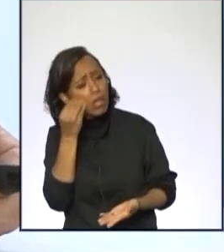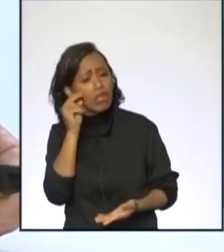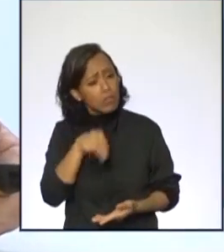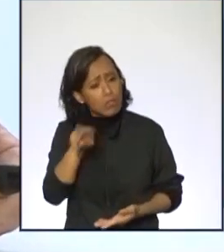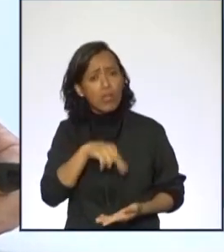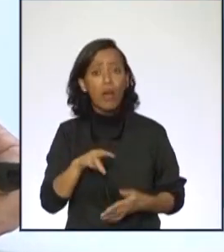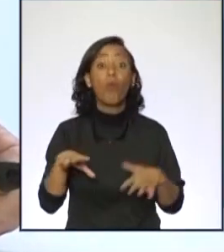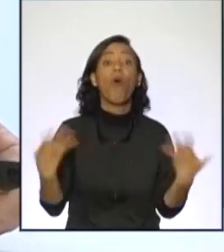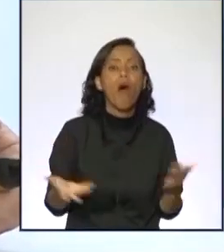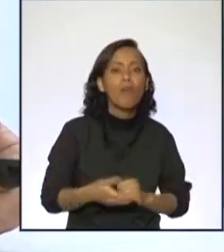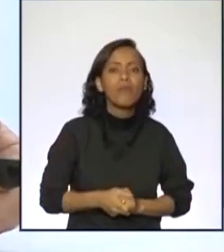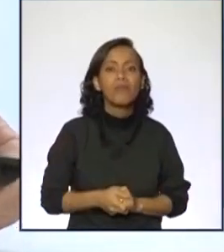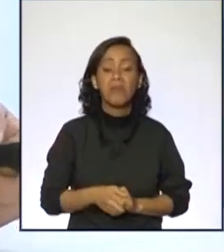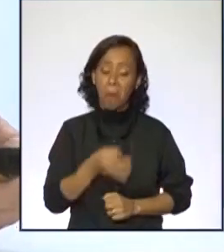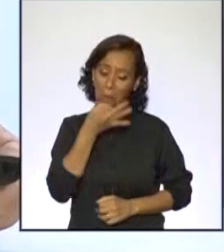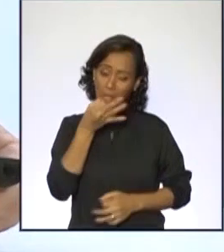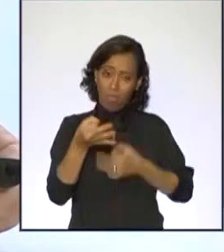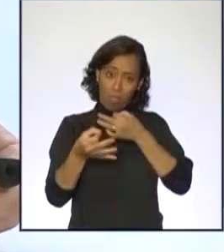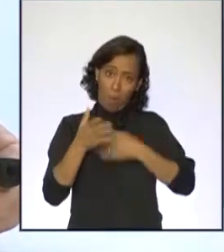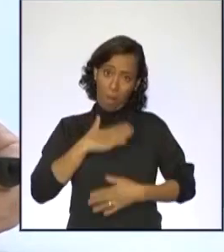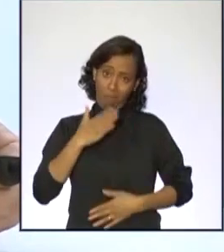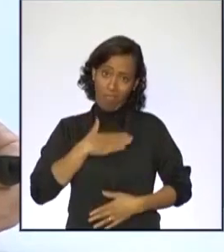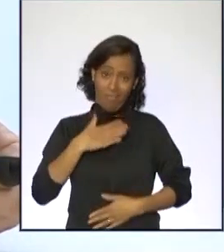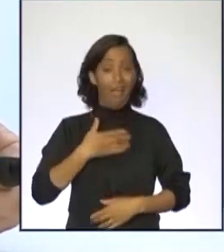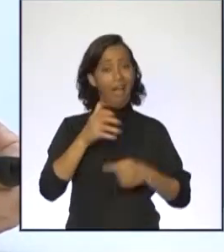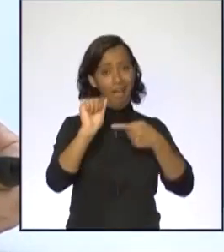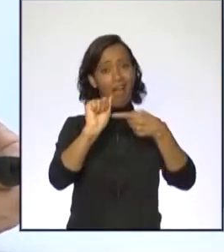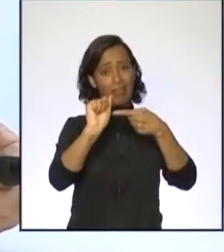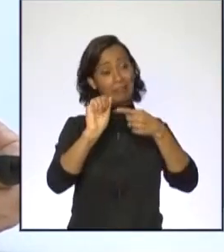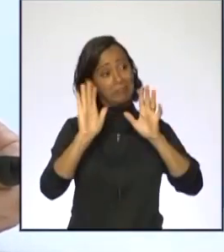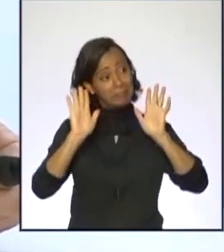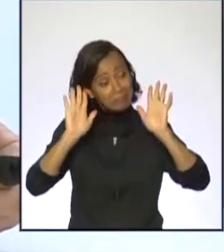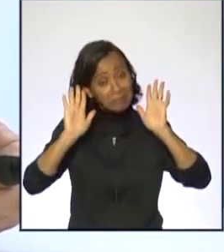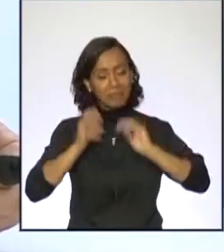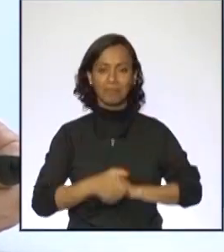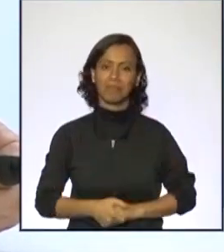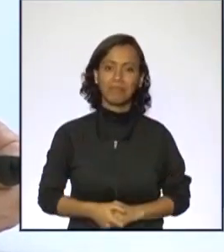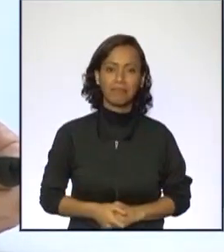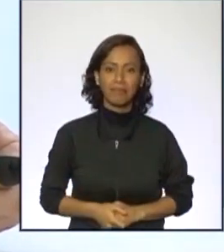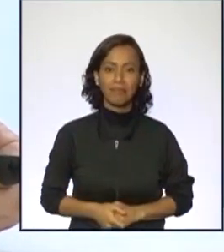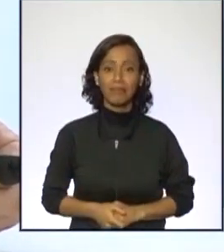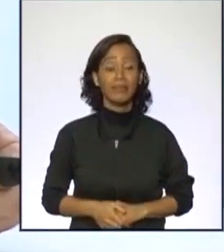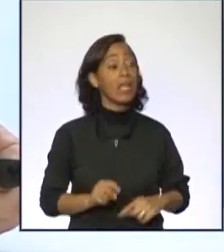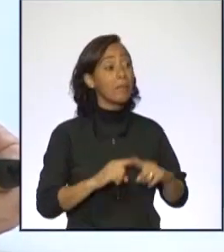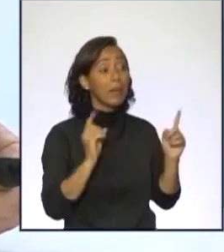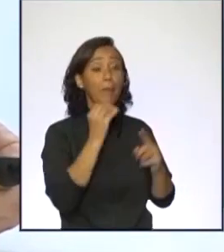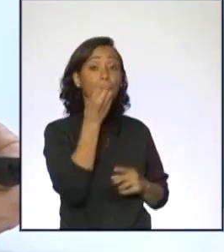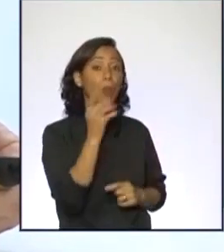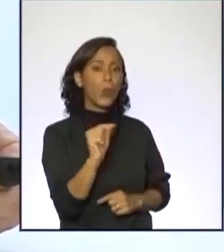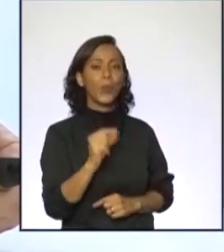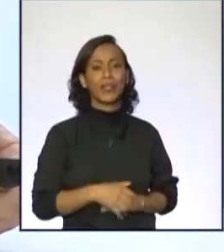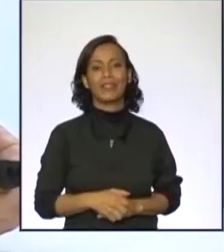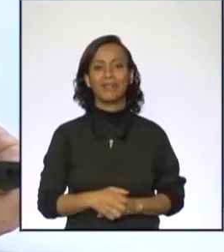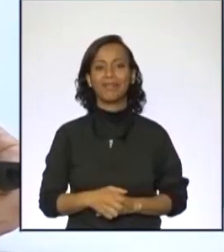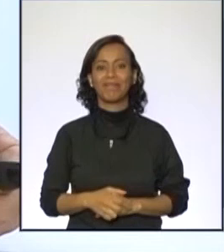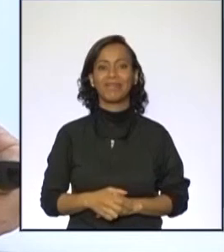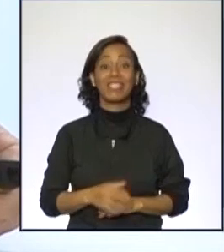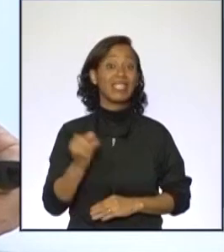os interlocutores. Ok. Ok? E aí, só para a gente relembrar, nós